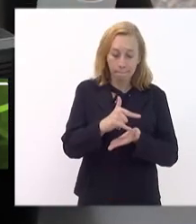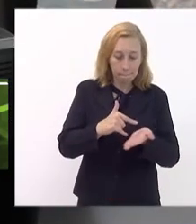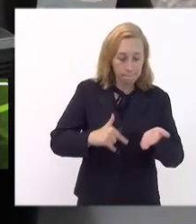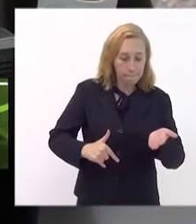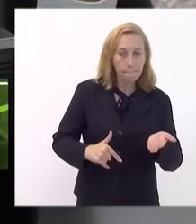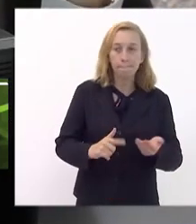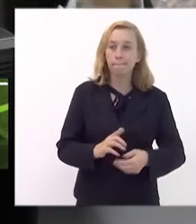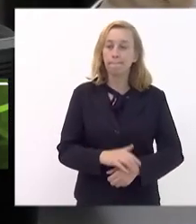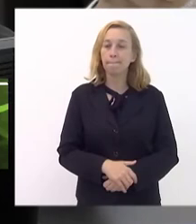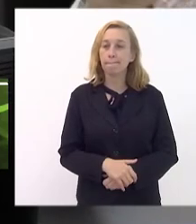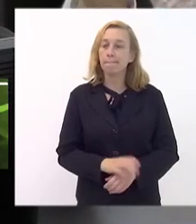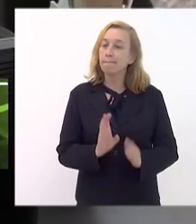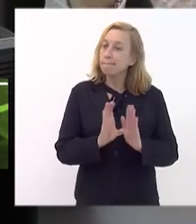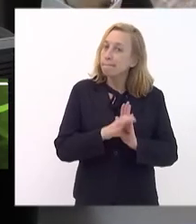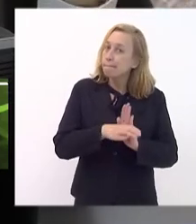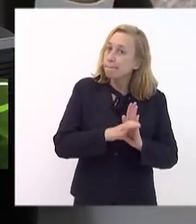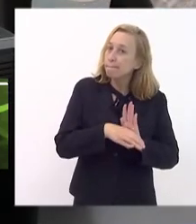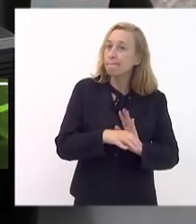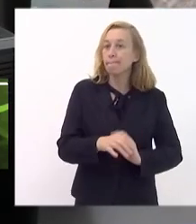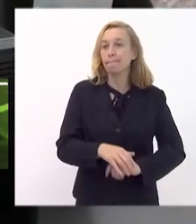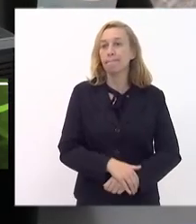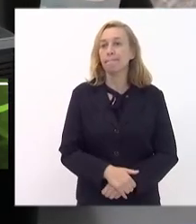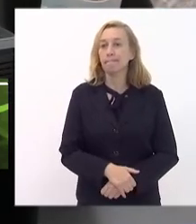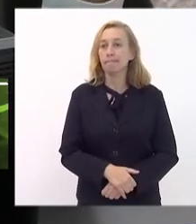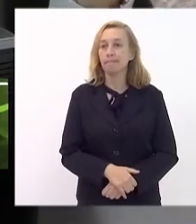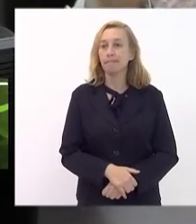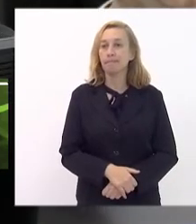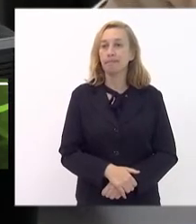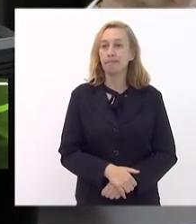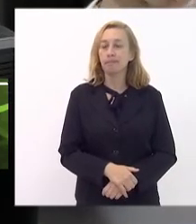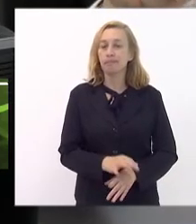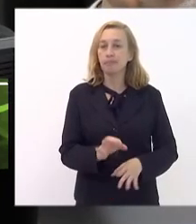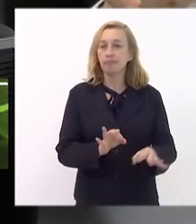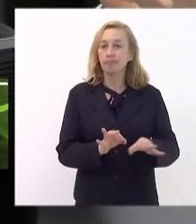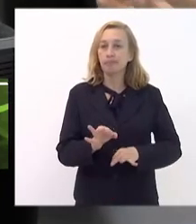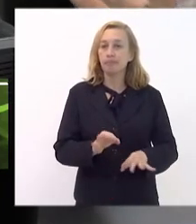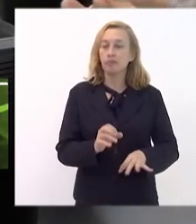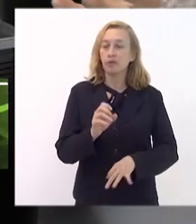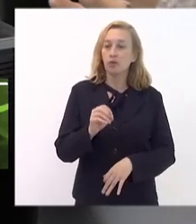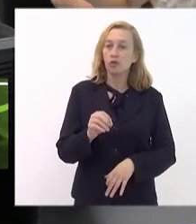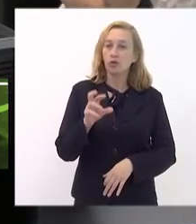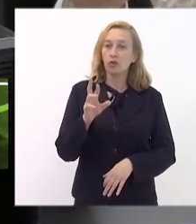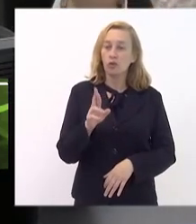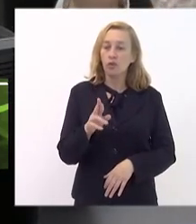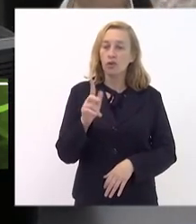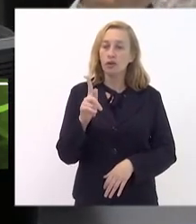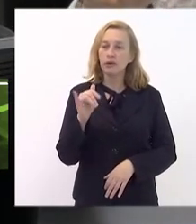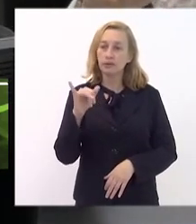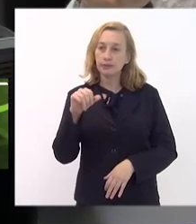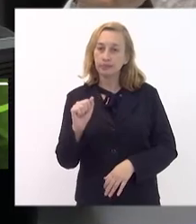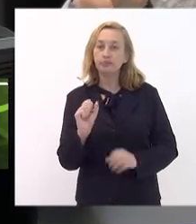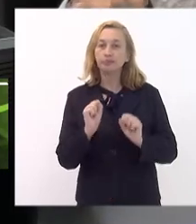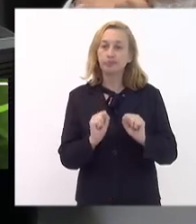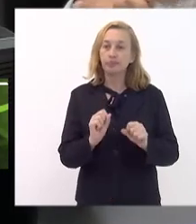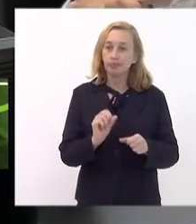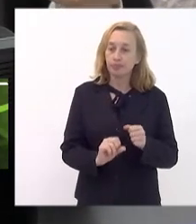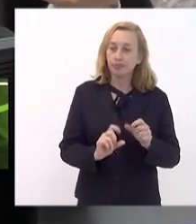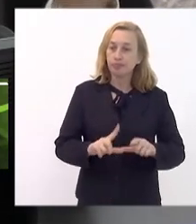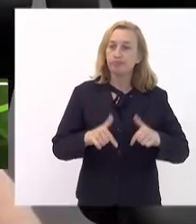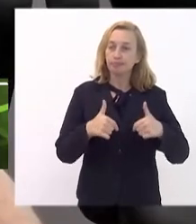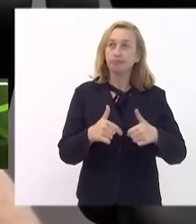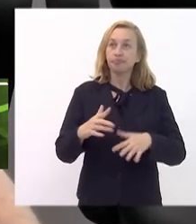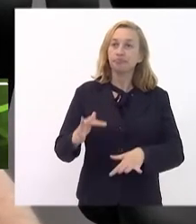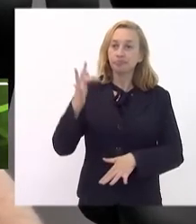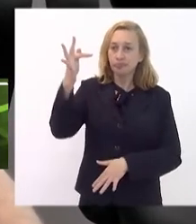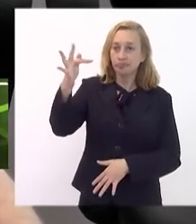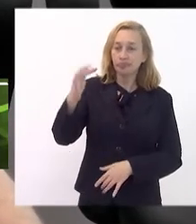de deixar conceitos, de deixar formas orgânicas, né? Que o órgão possa fazer atuando no futuro,